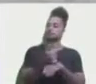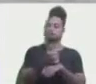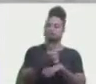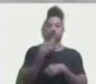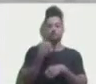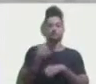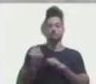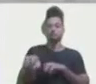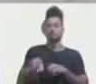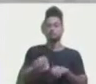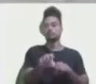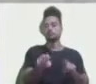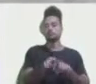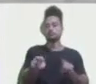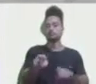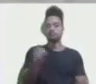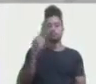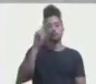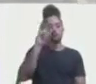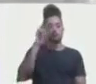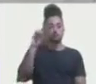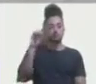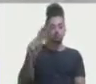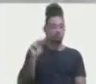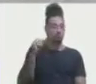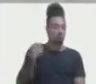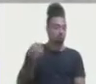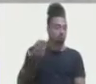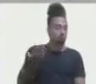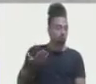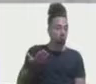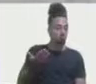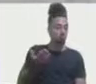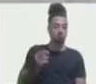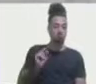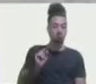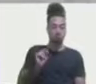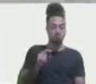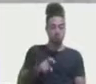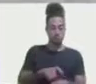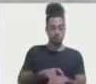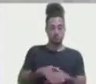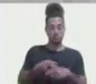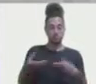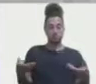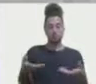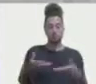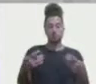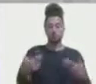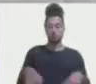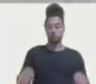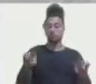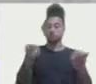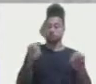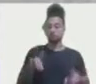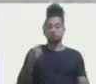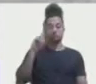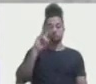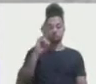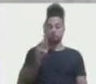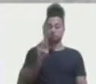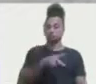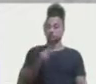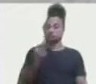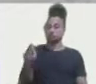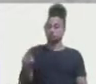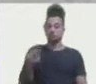então no dia ou nesse momento que nós comemoramos o Dia dos Professores eu fiquei muito